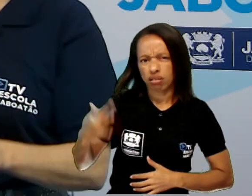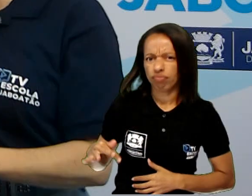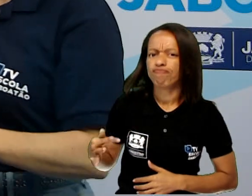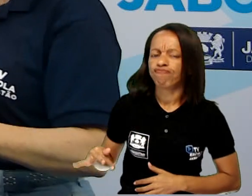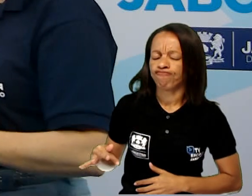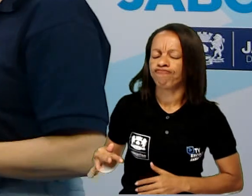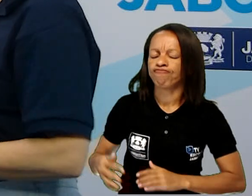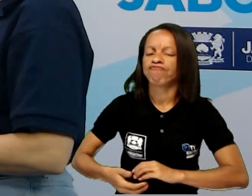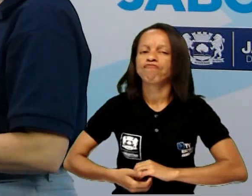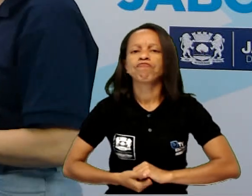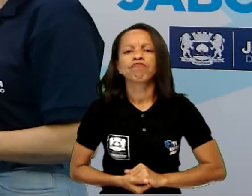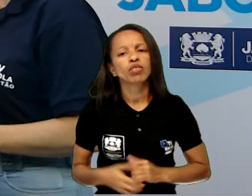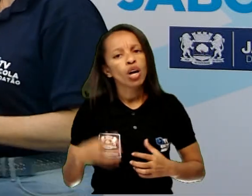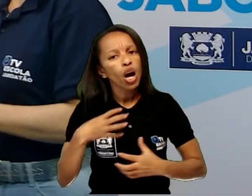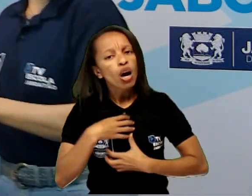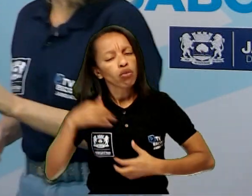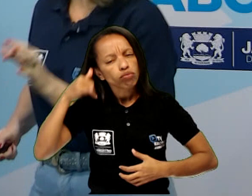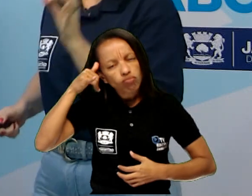de você se prevenir.